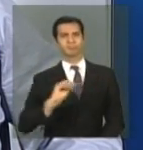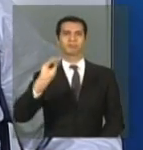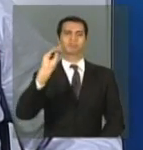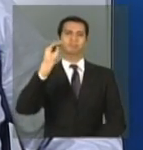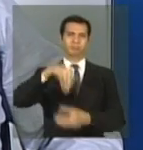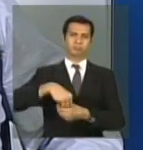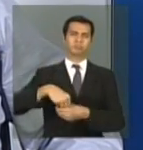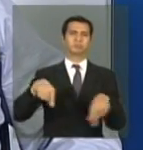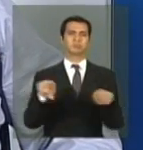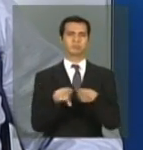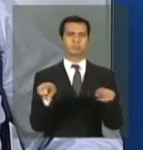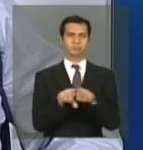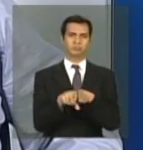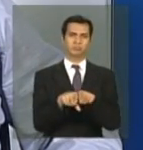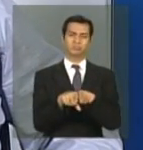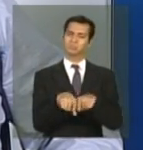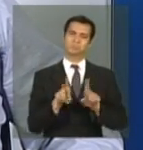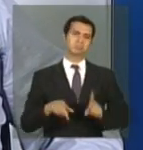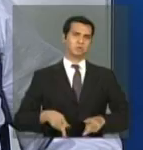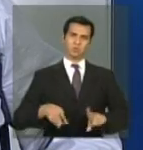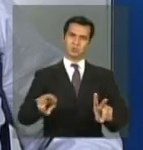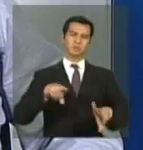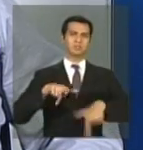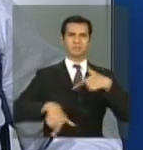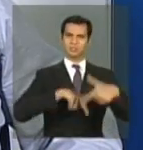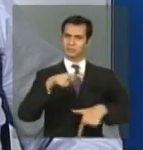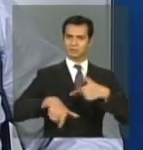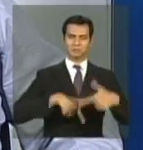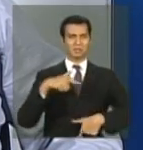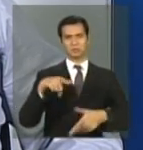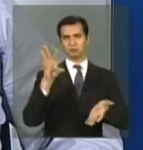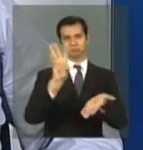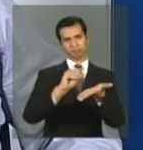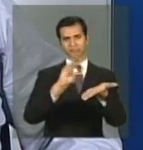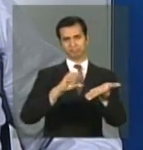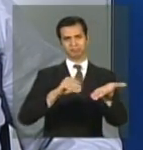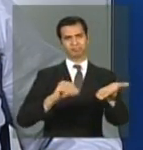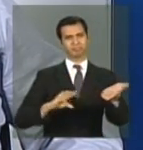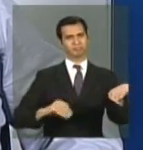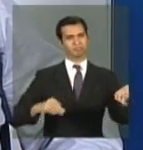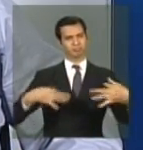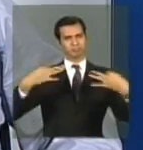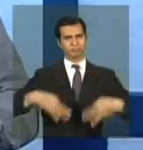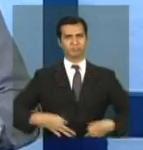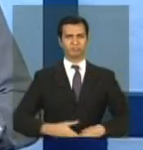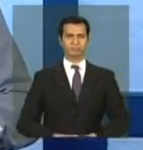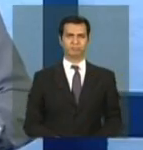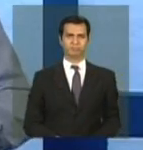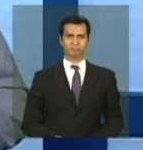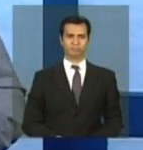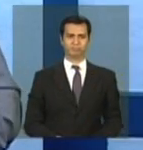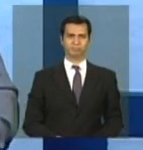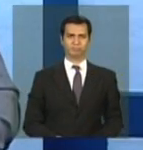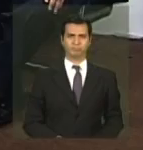alunos nessa escola e continuar registrando a frequência já no espaço corretamente. Marcos.